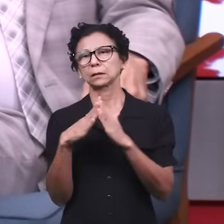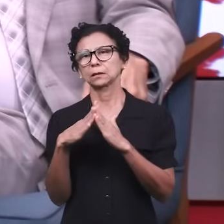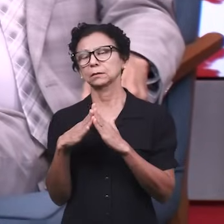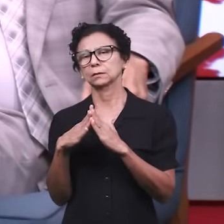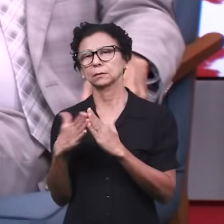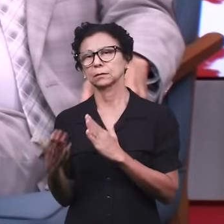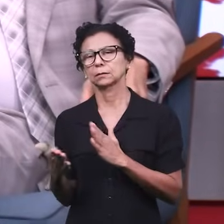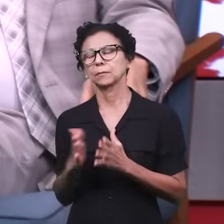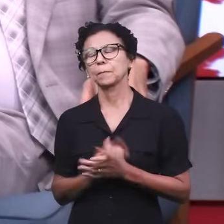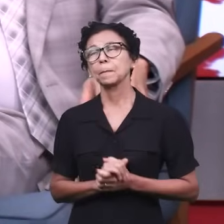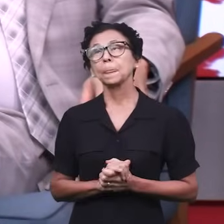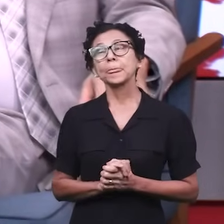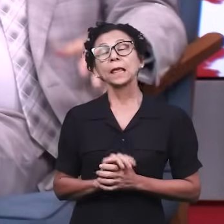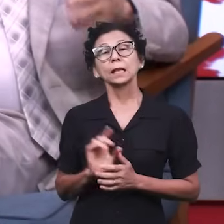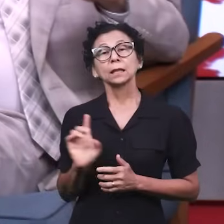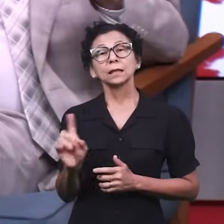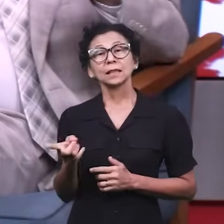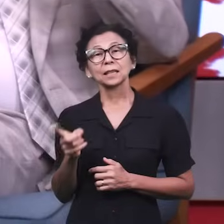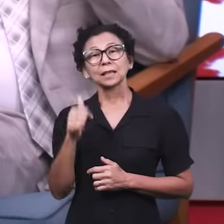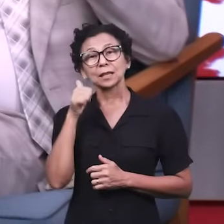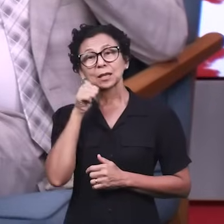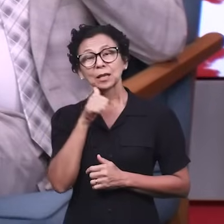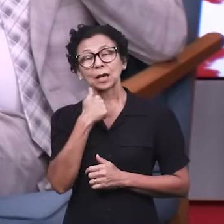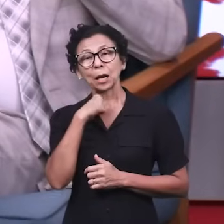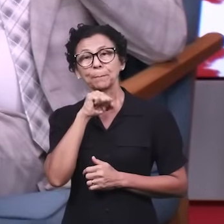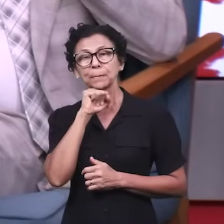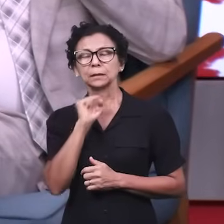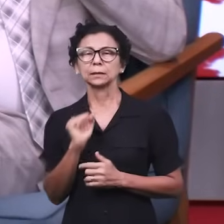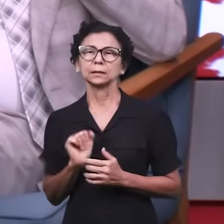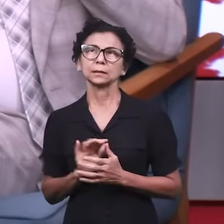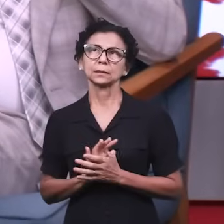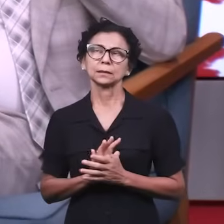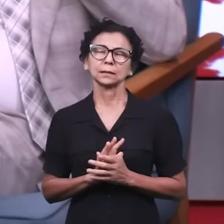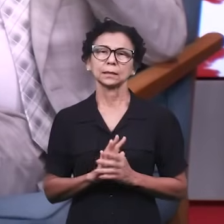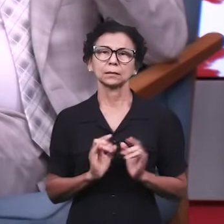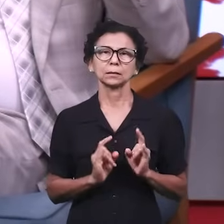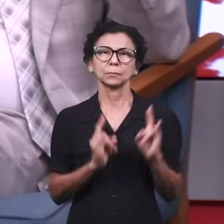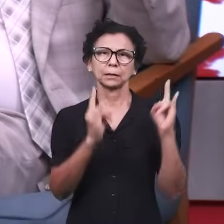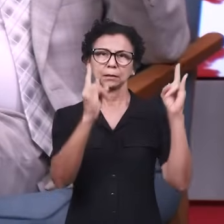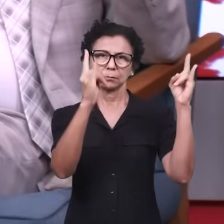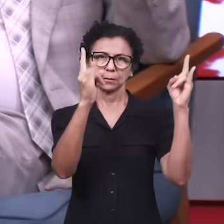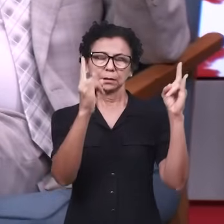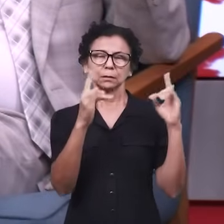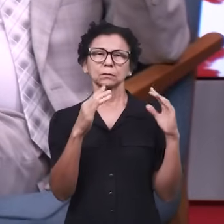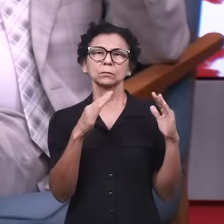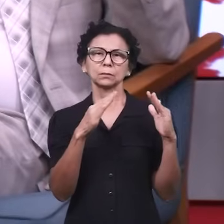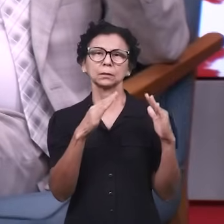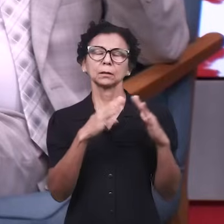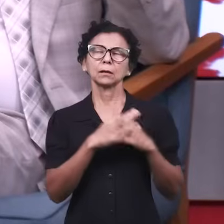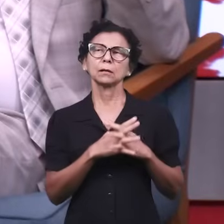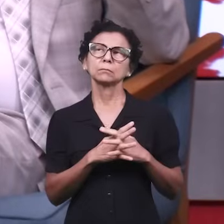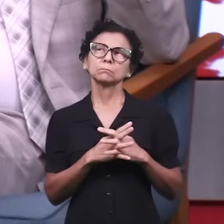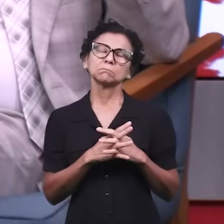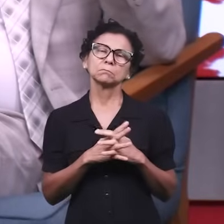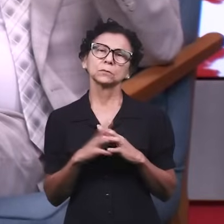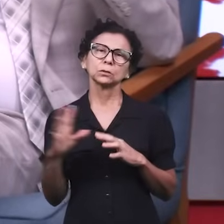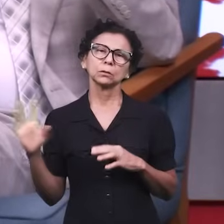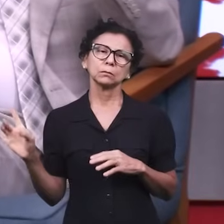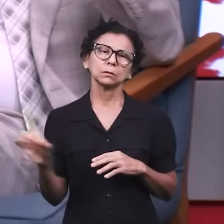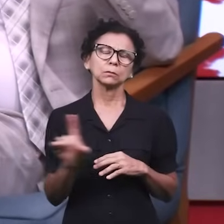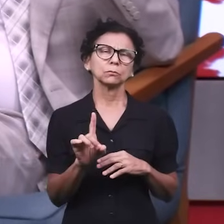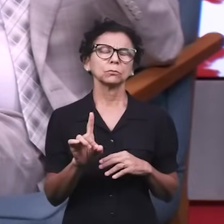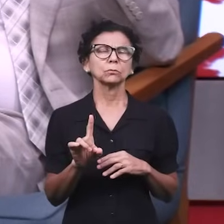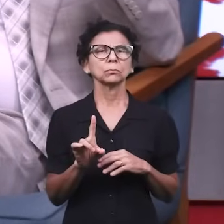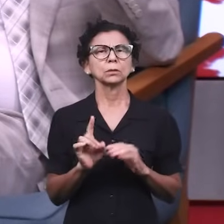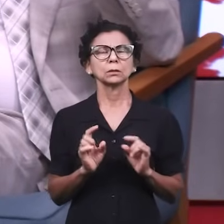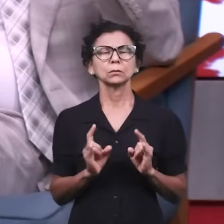casa. Quando ela está chegando em casa, ela morava num apartamento, e na